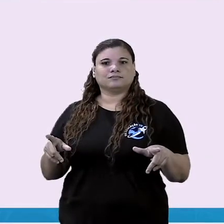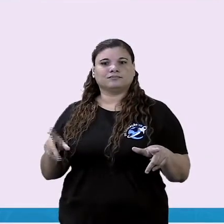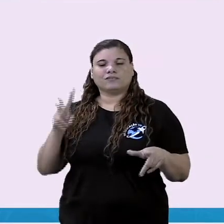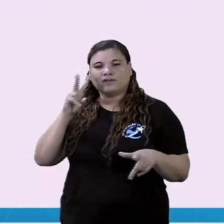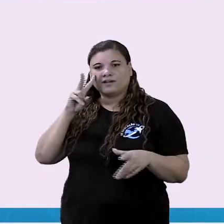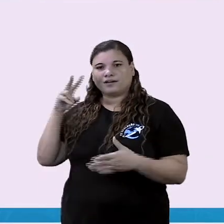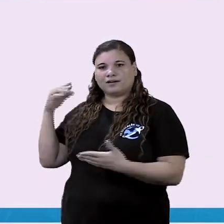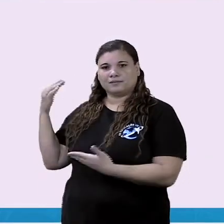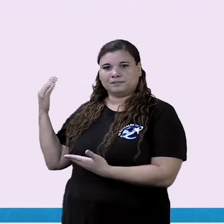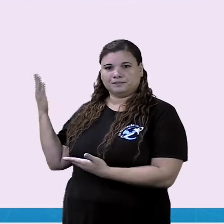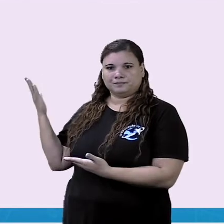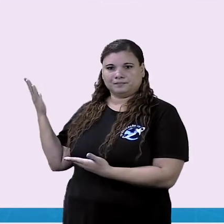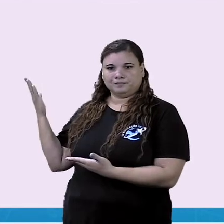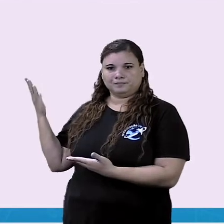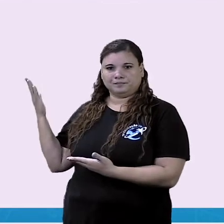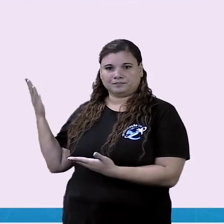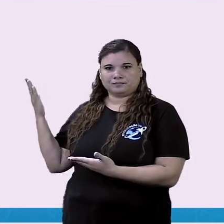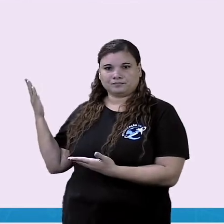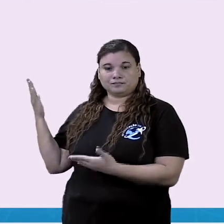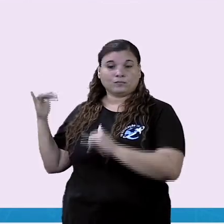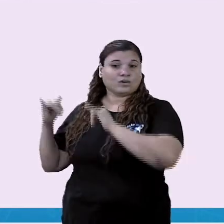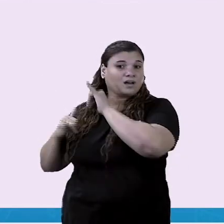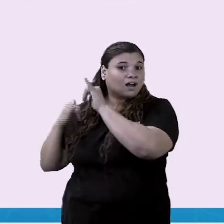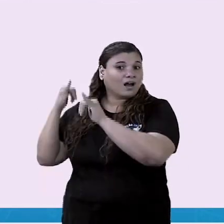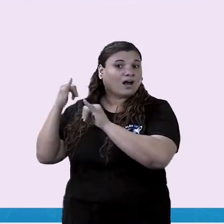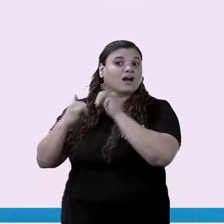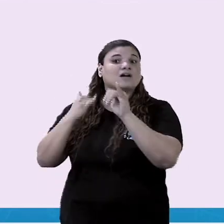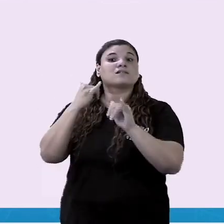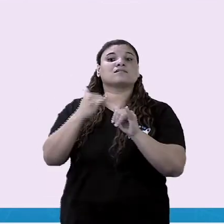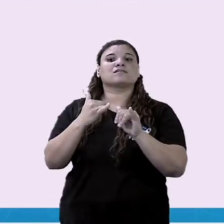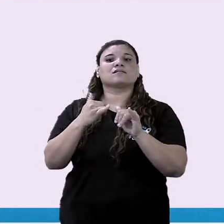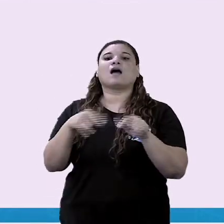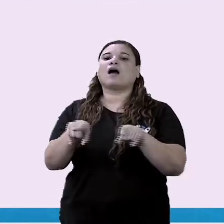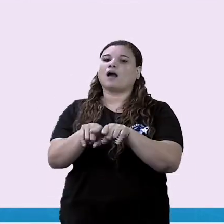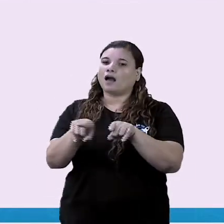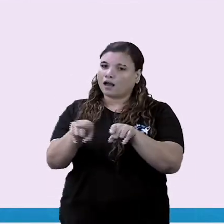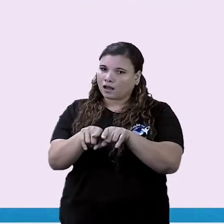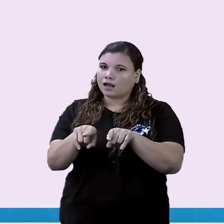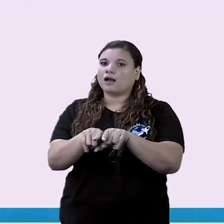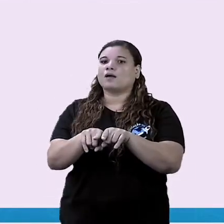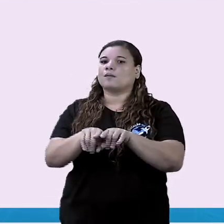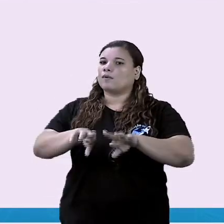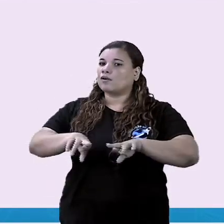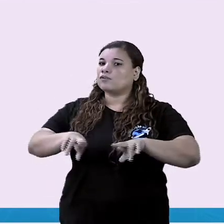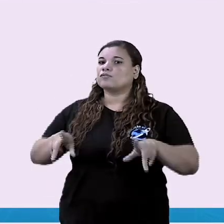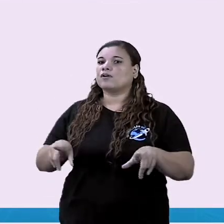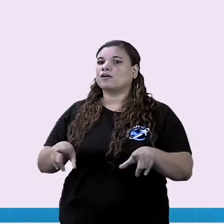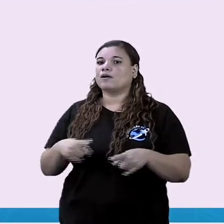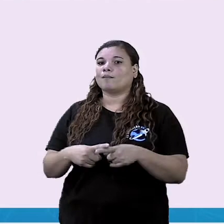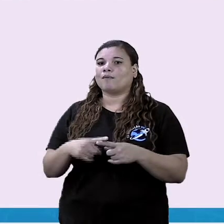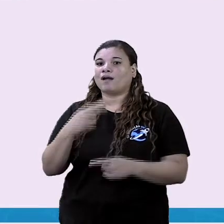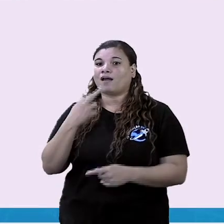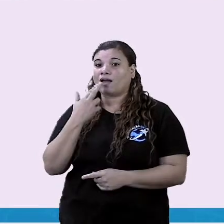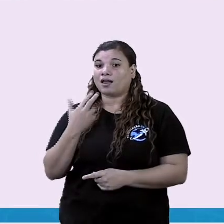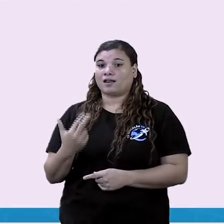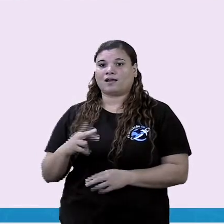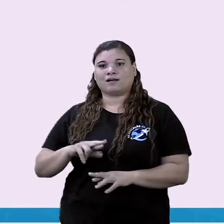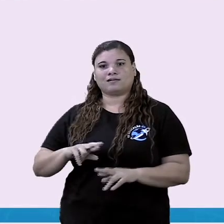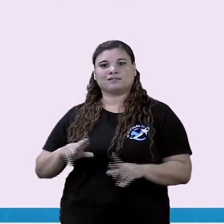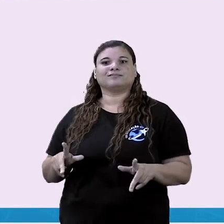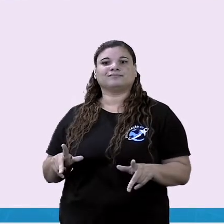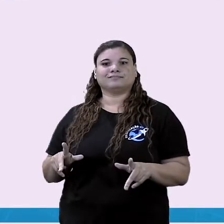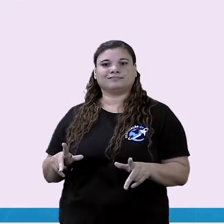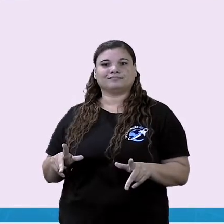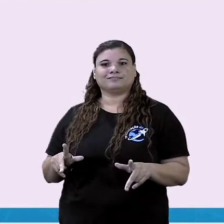Olha, os relatos, eles são de acordo com a língua de cada país.